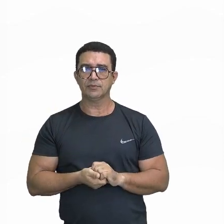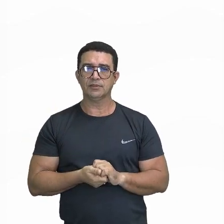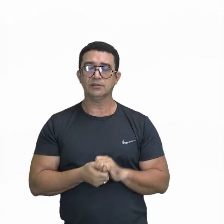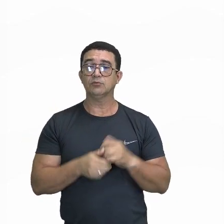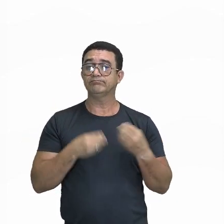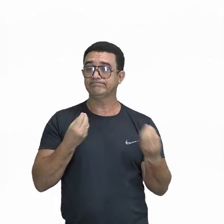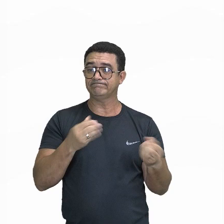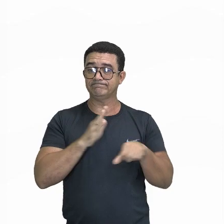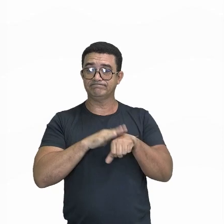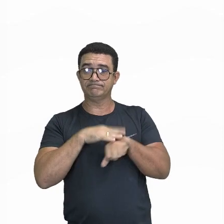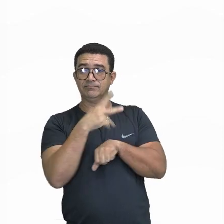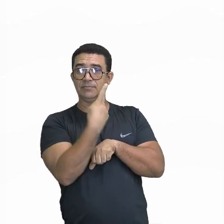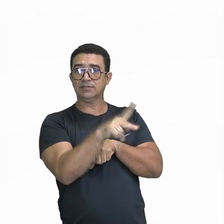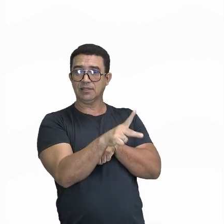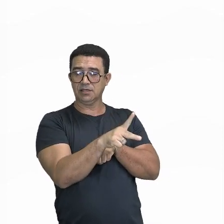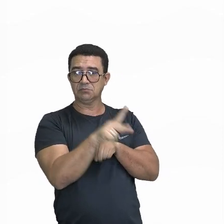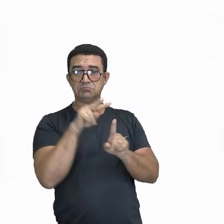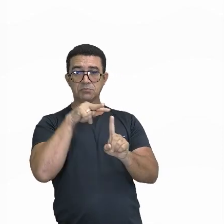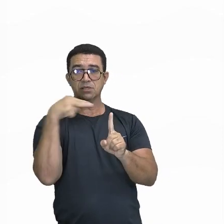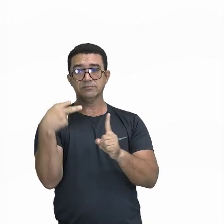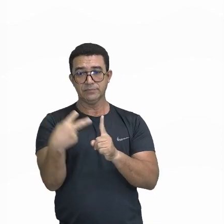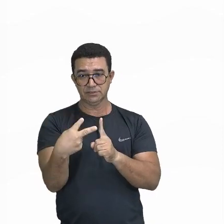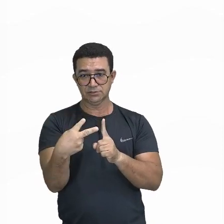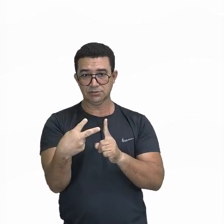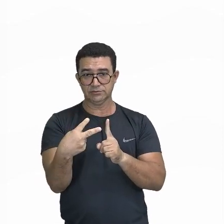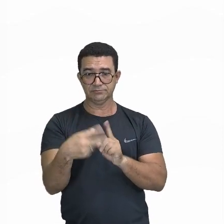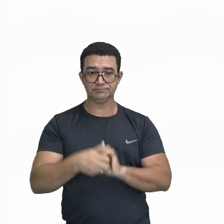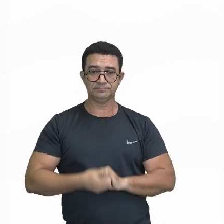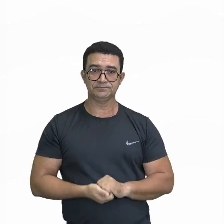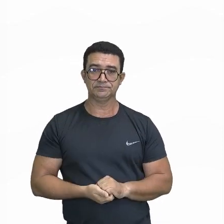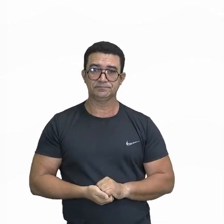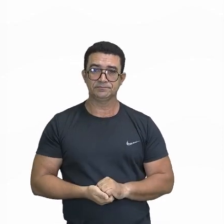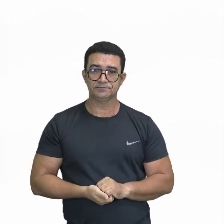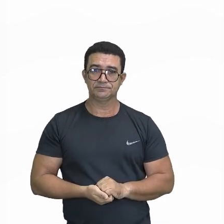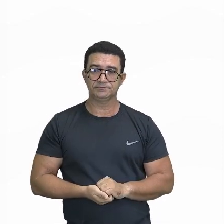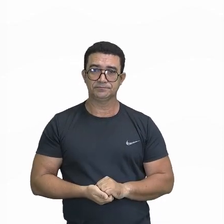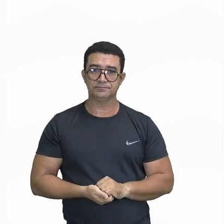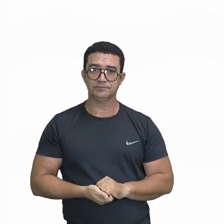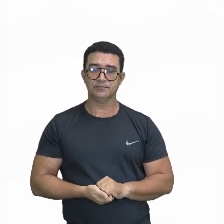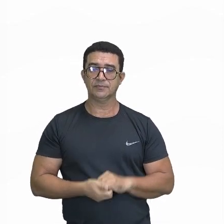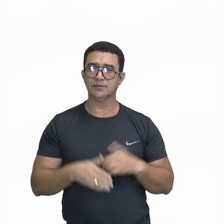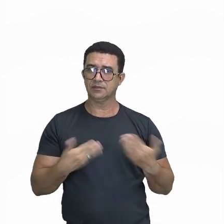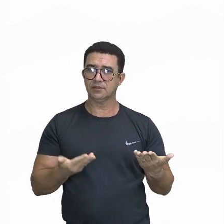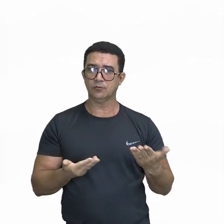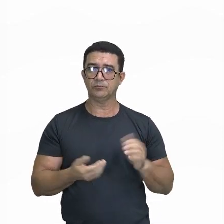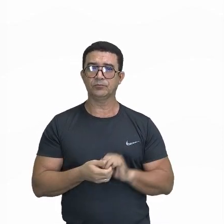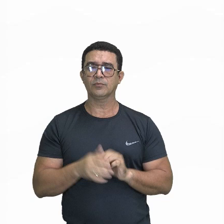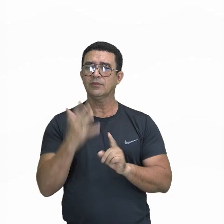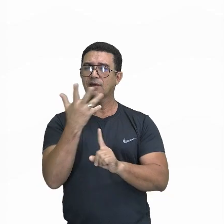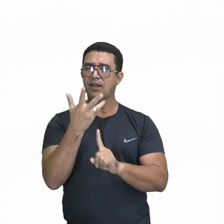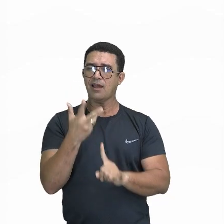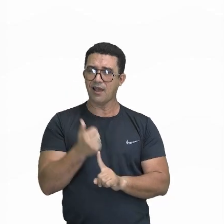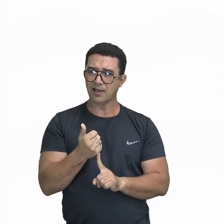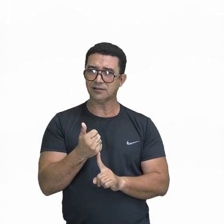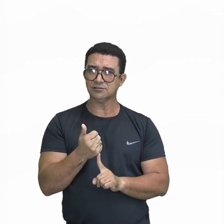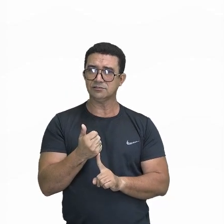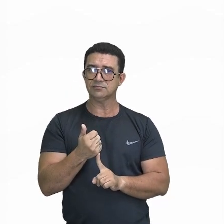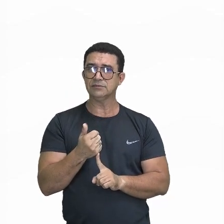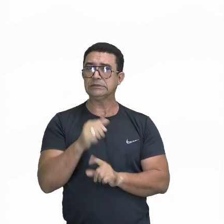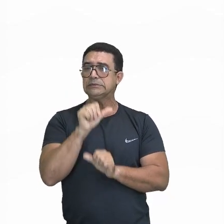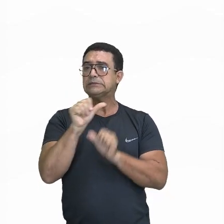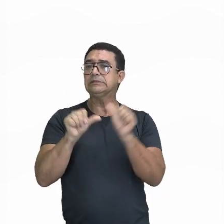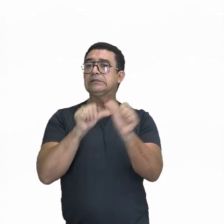acordo com sua perspectiva. Então, vamos analisar a arte e a transformação.